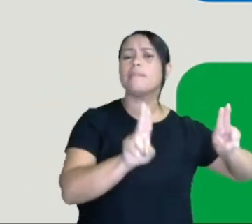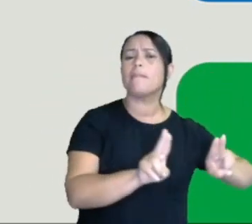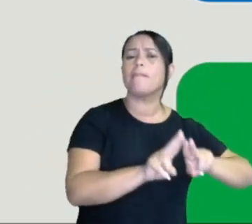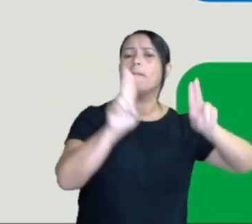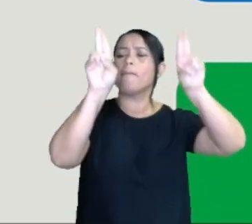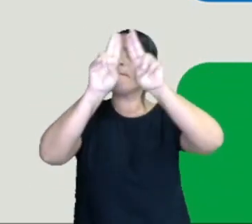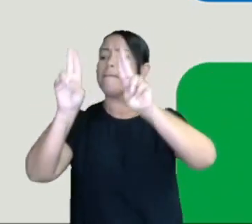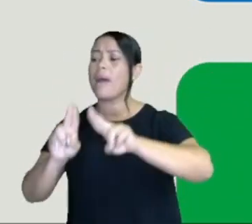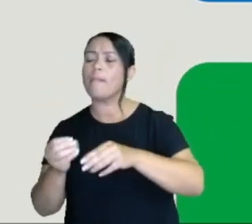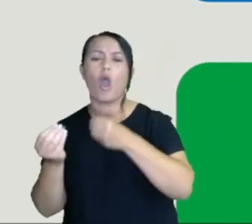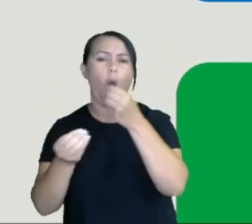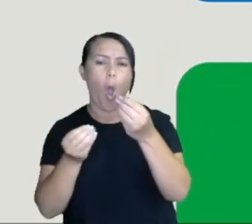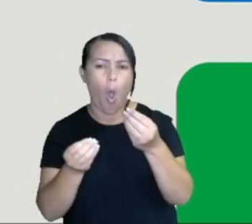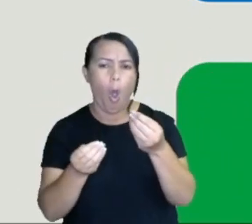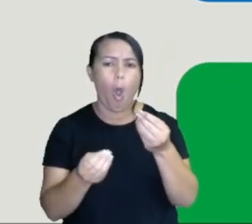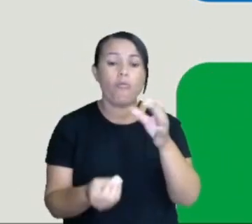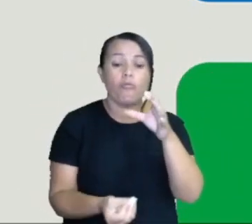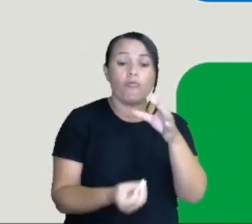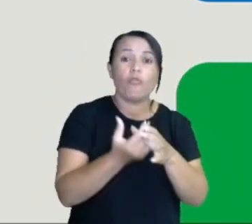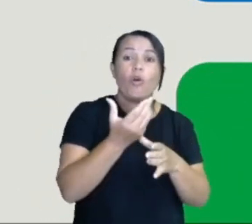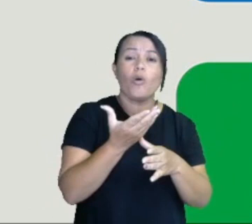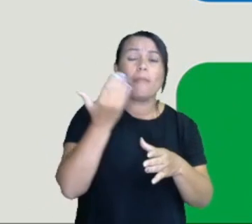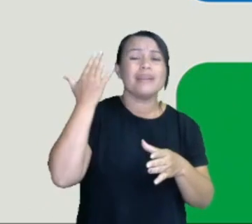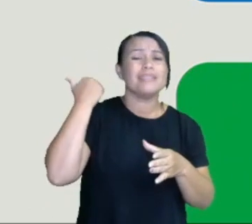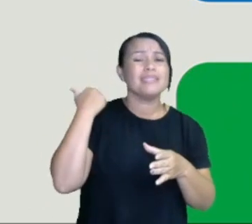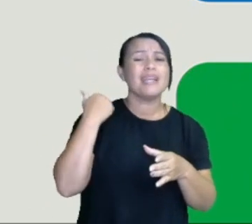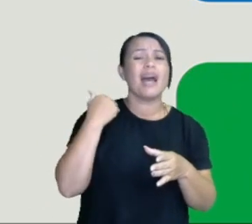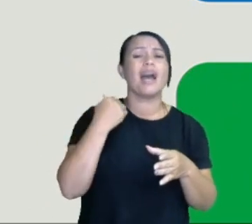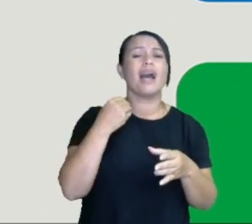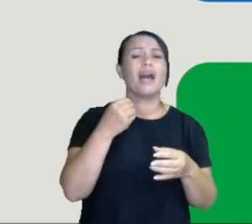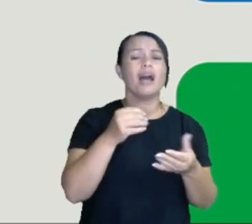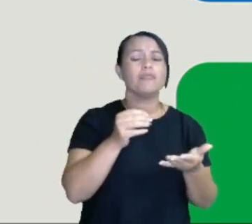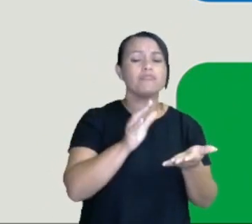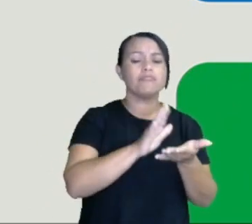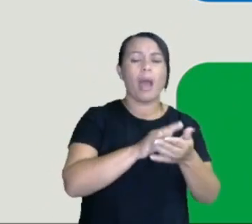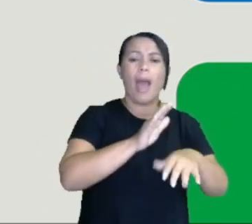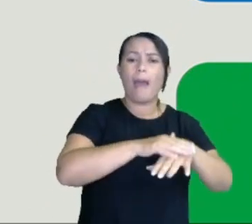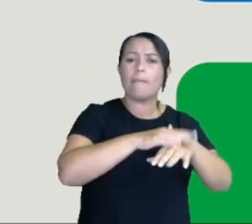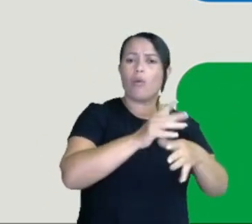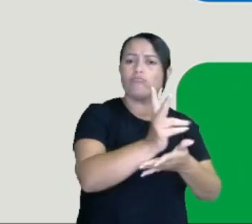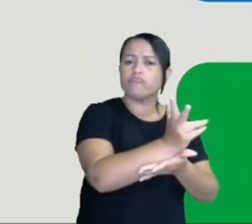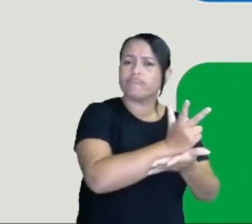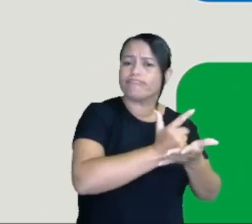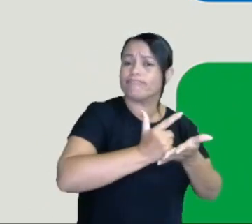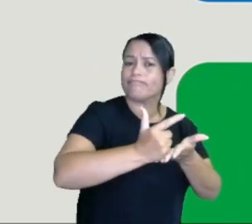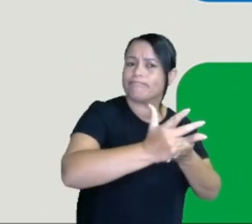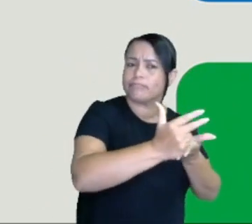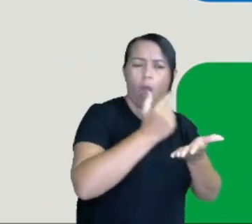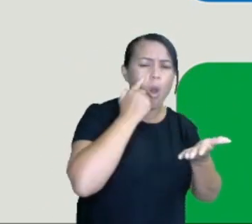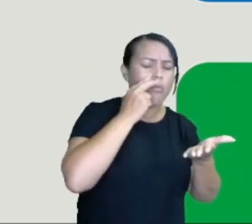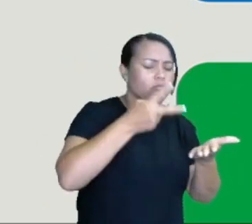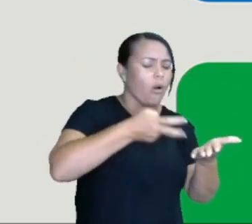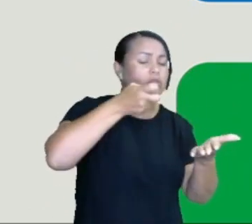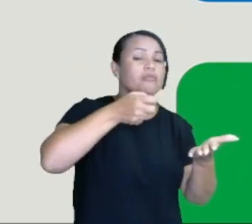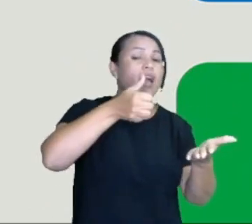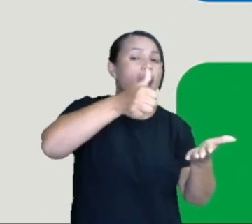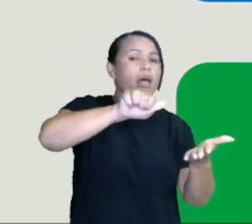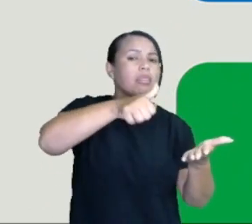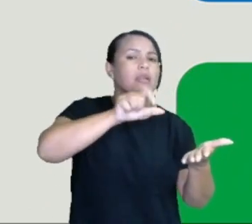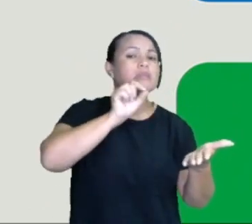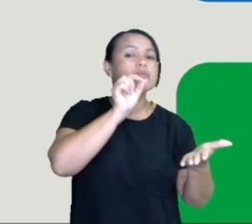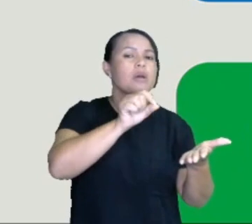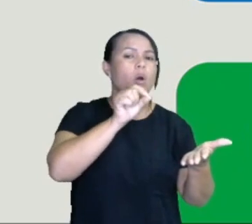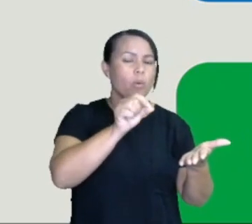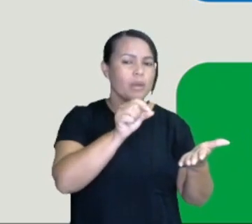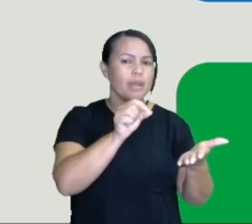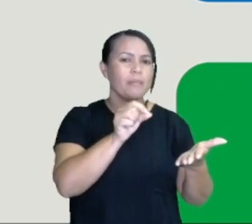foram construídos na antiguidade, eles foram feitos à mão e vocês podem analisar a questão